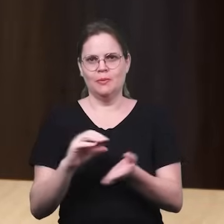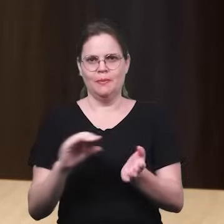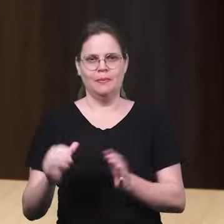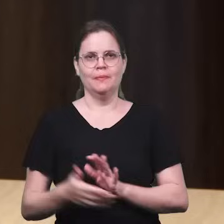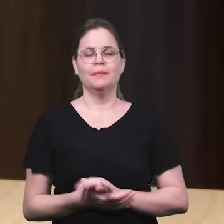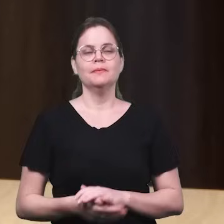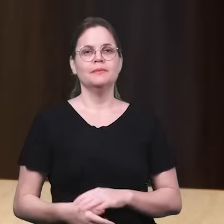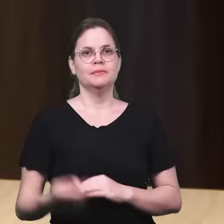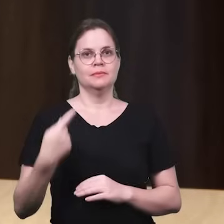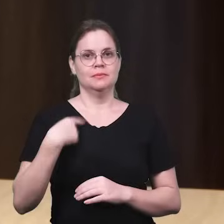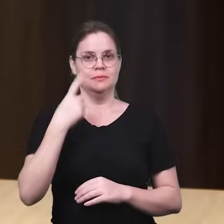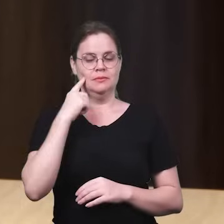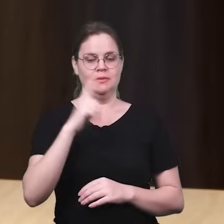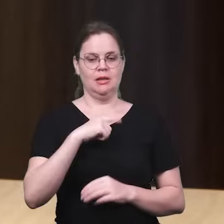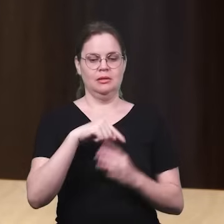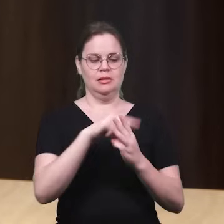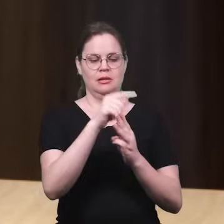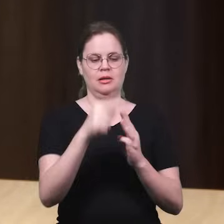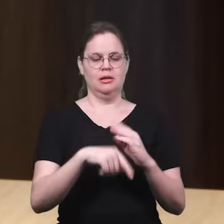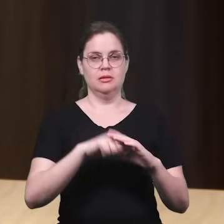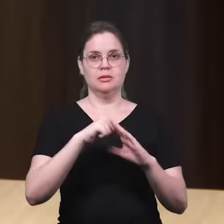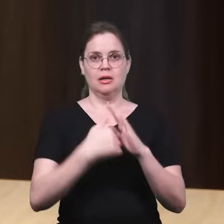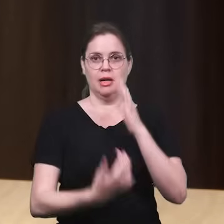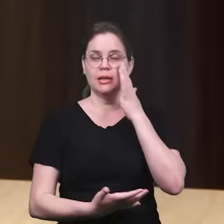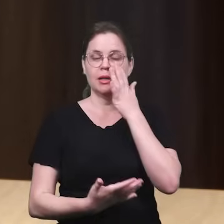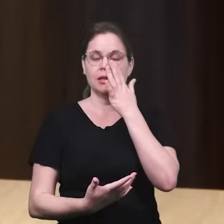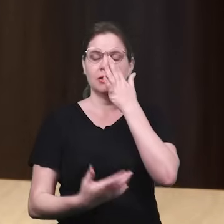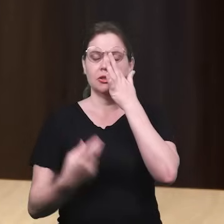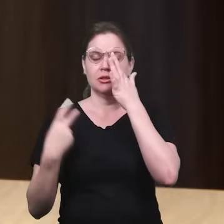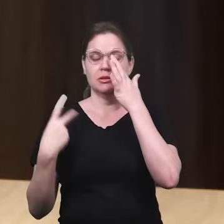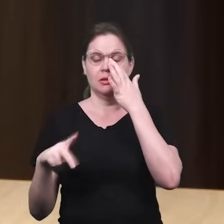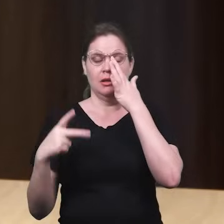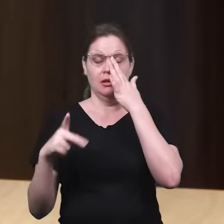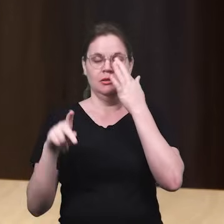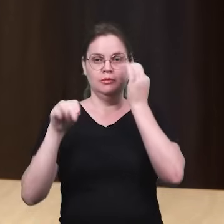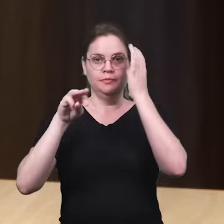3 características do maná que